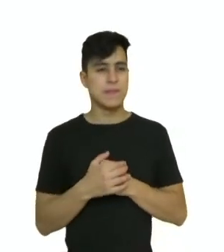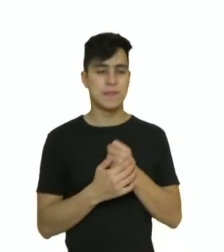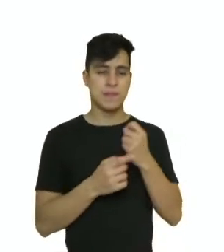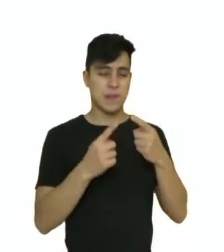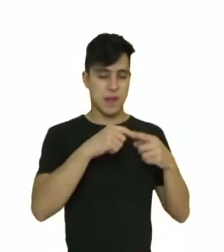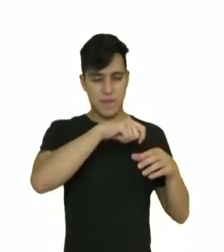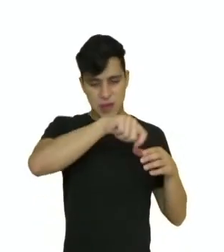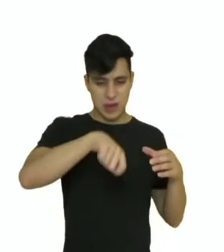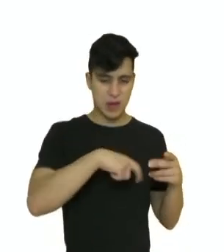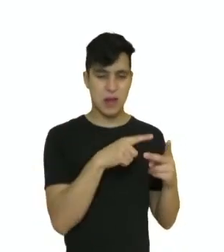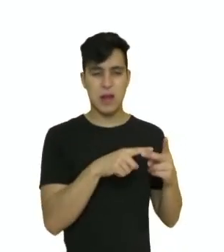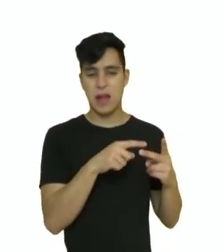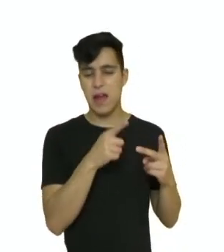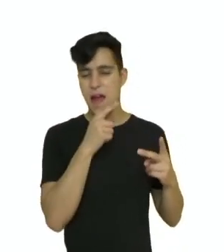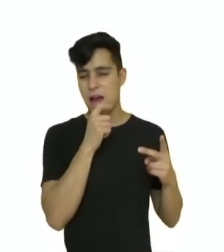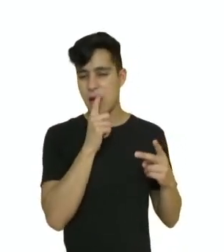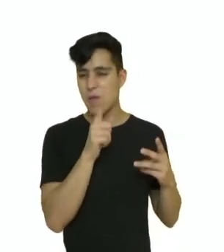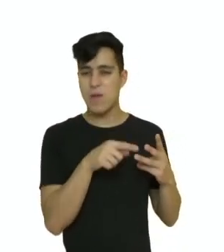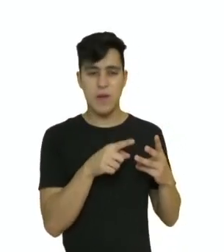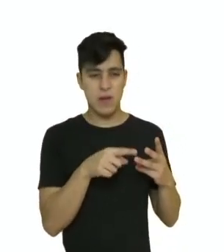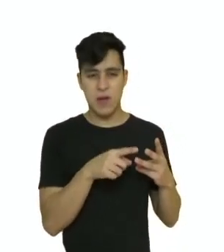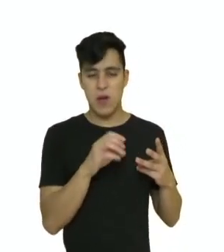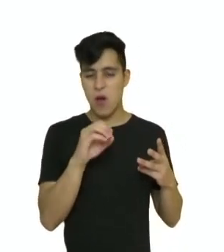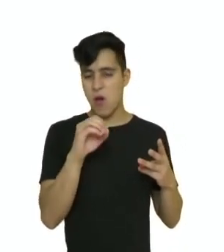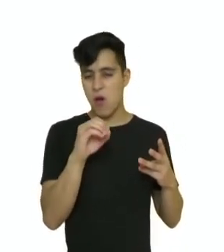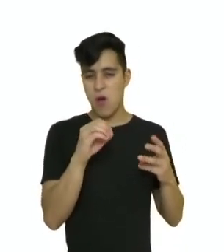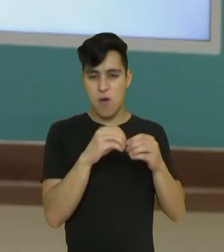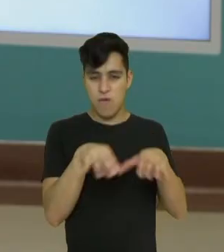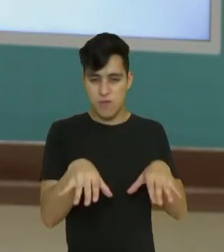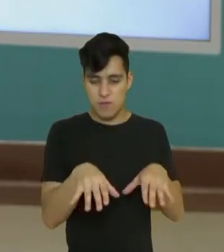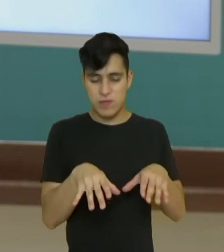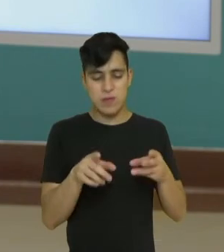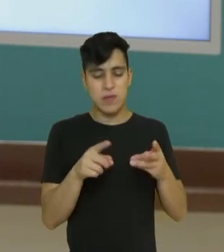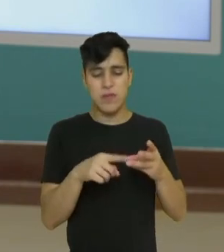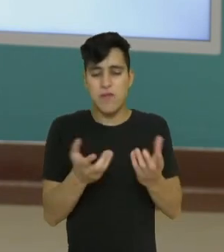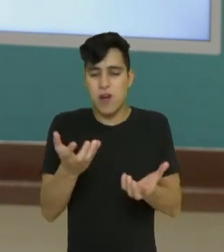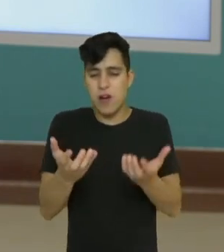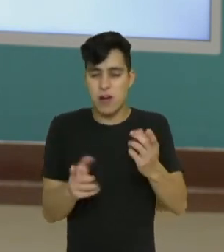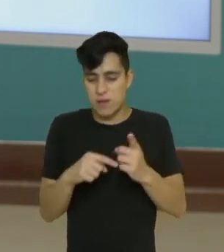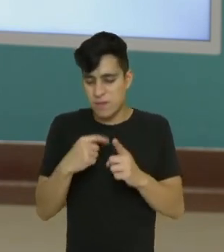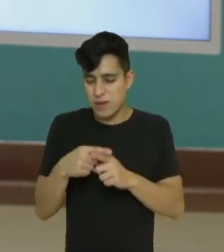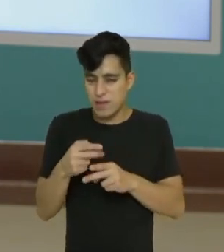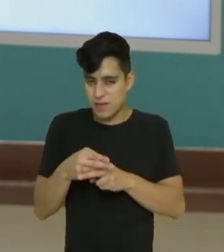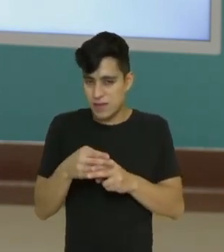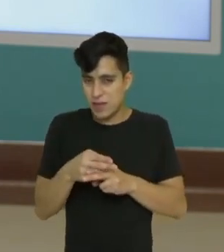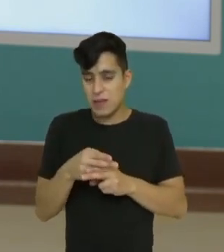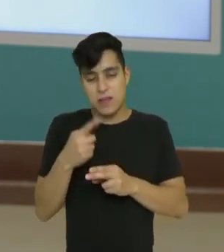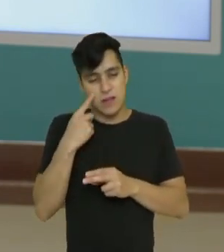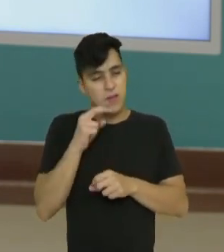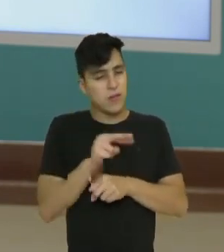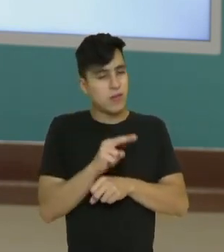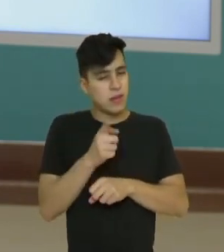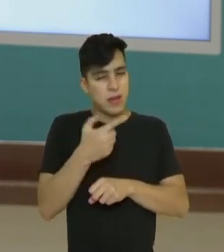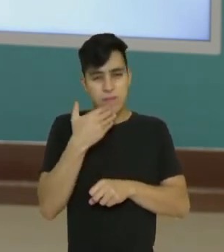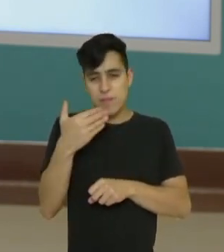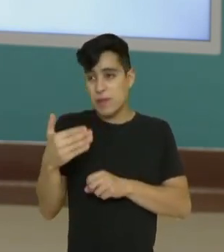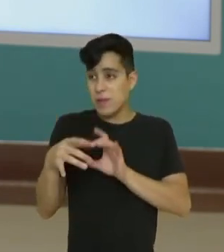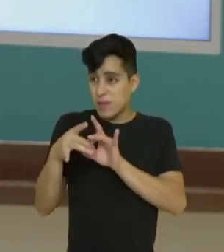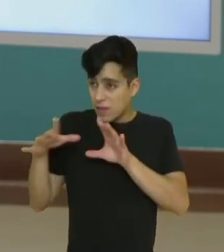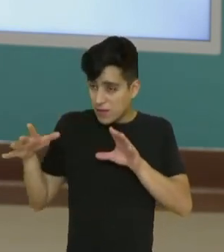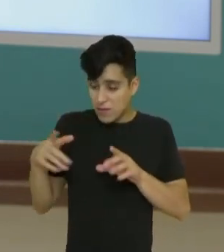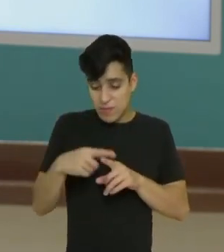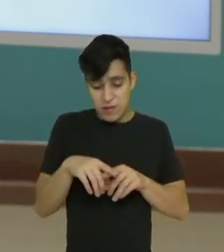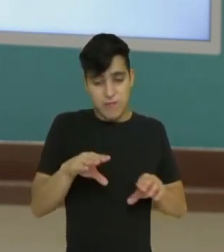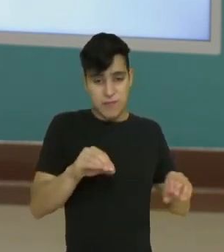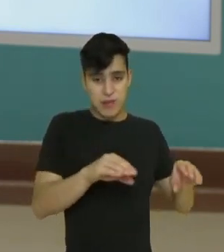uma colher, água, ovo cru, fogão e faca. Então cuidado, peça autorização, porque você vai mexer